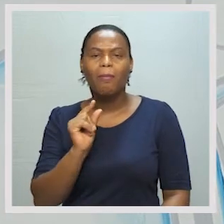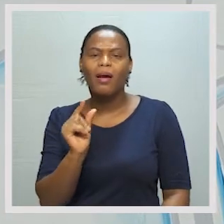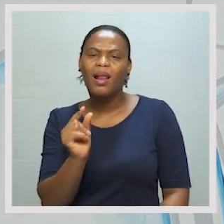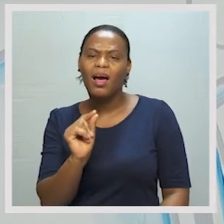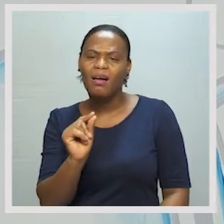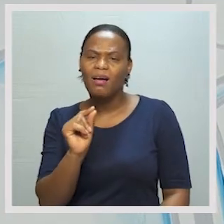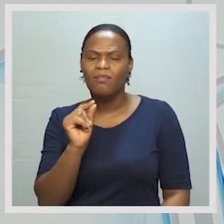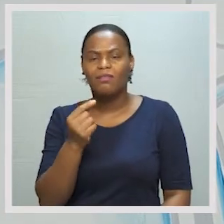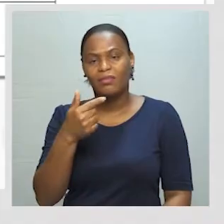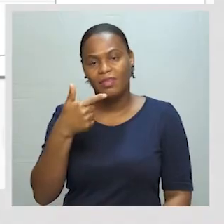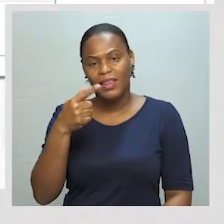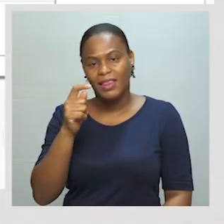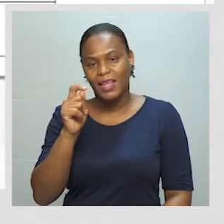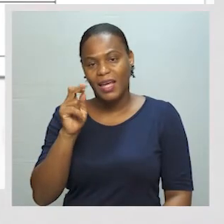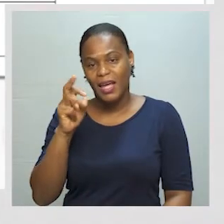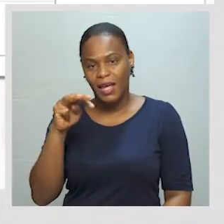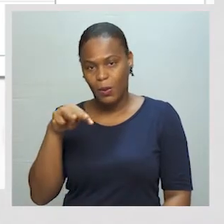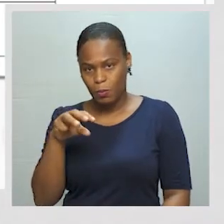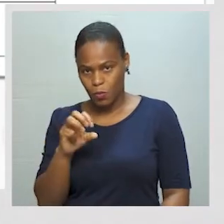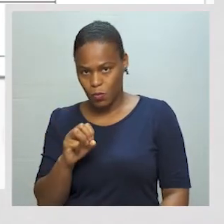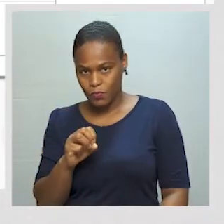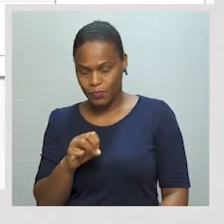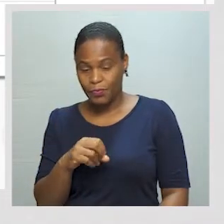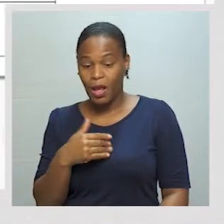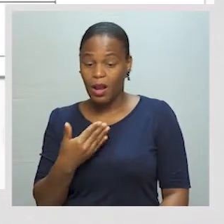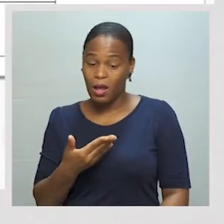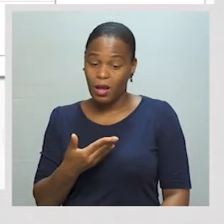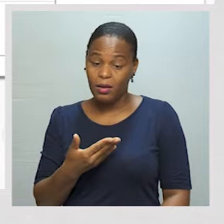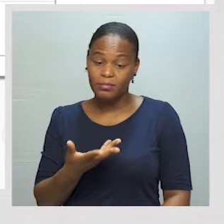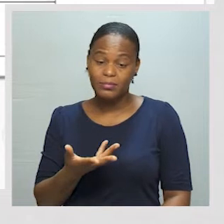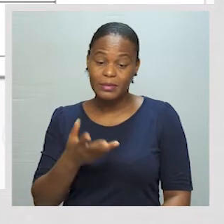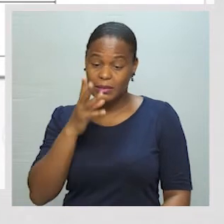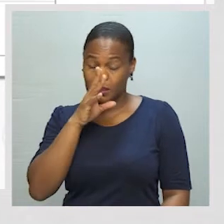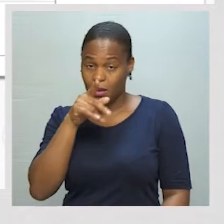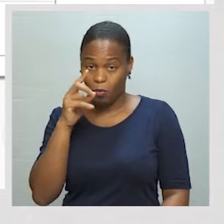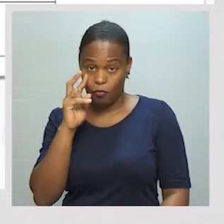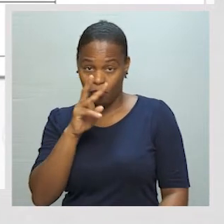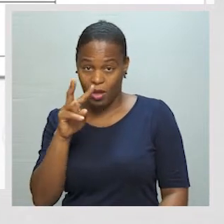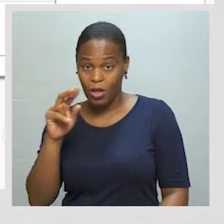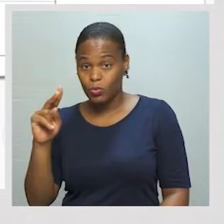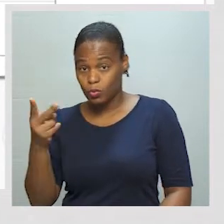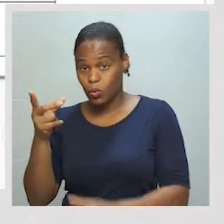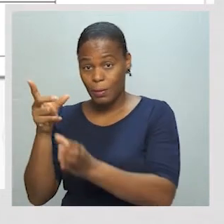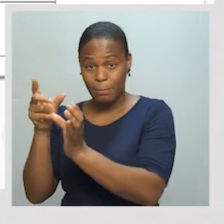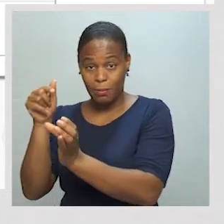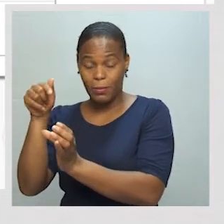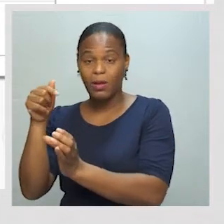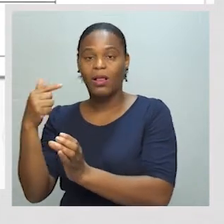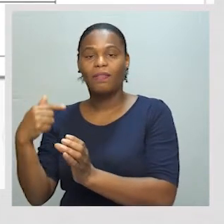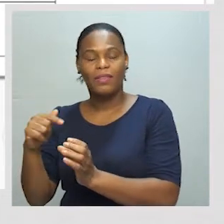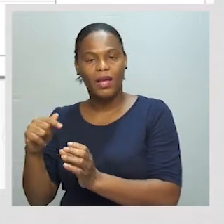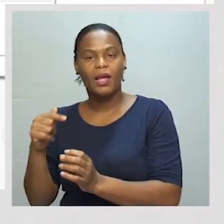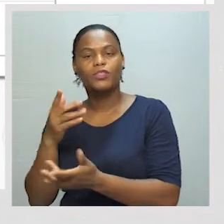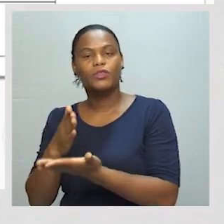E os termos, nesse caso, eu sei que vocês já repararam que no segundo membro nós